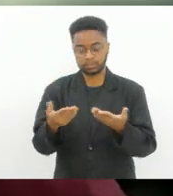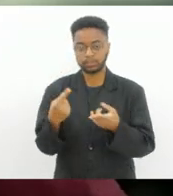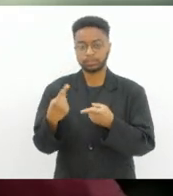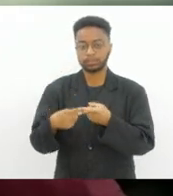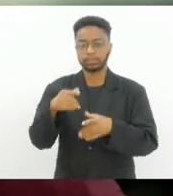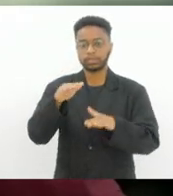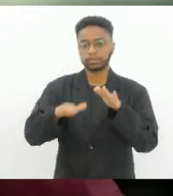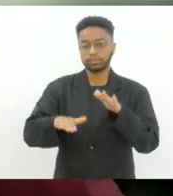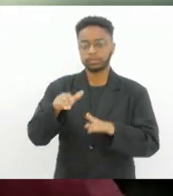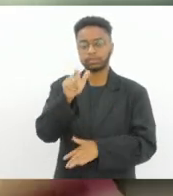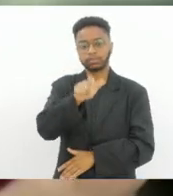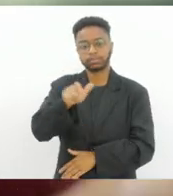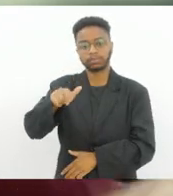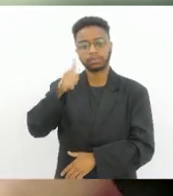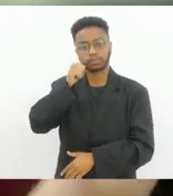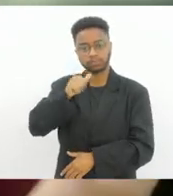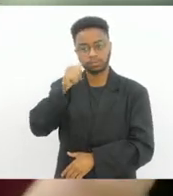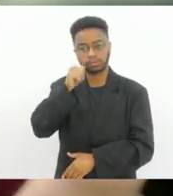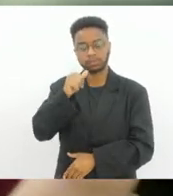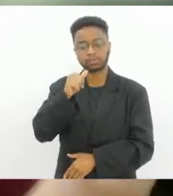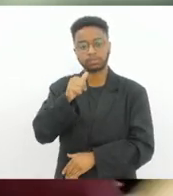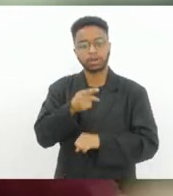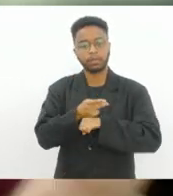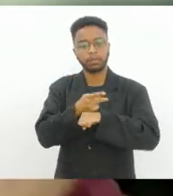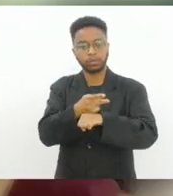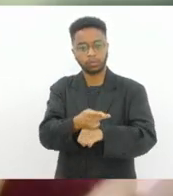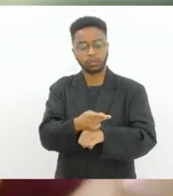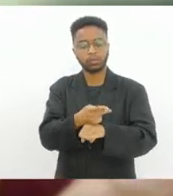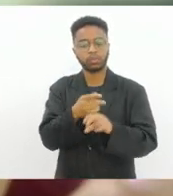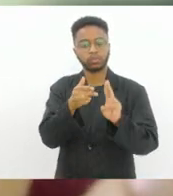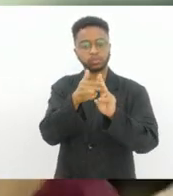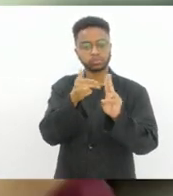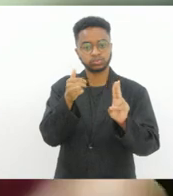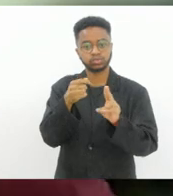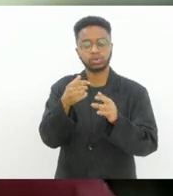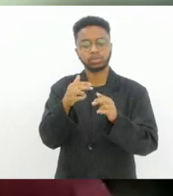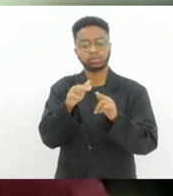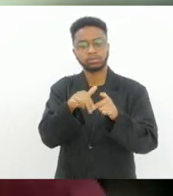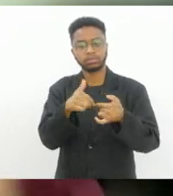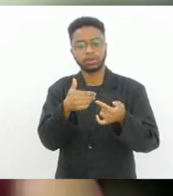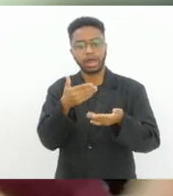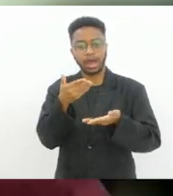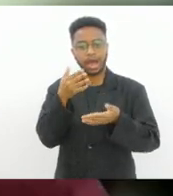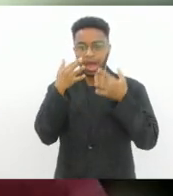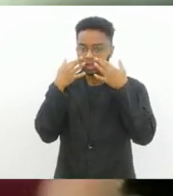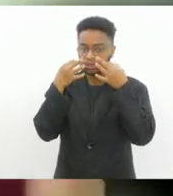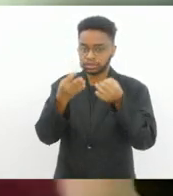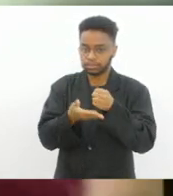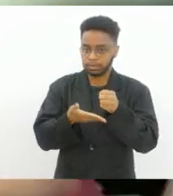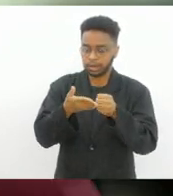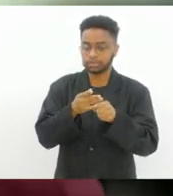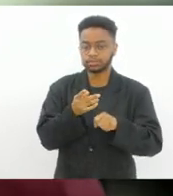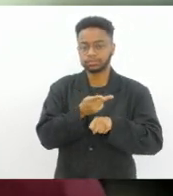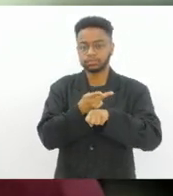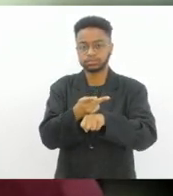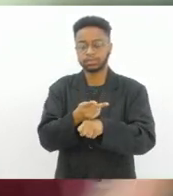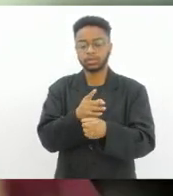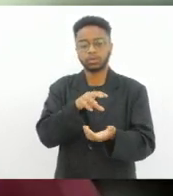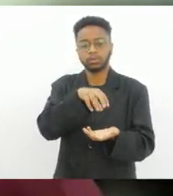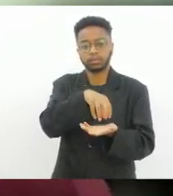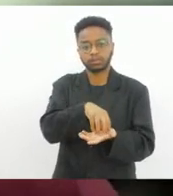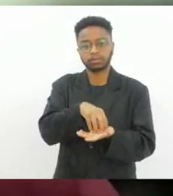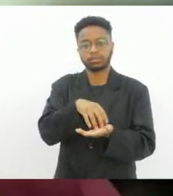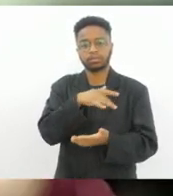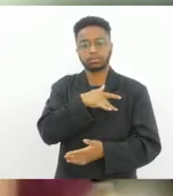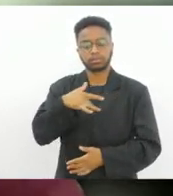muitas vezes as mulheres procuram o Sistema Único de Saúde, seja pela atenção primária, elas procuram os postinhos, as unidades básicas de